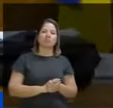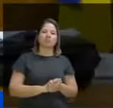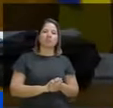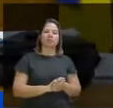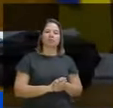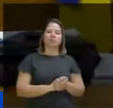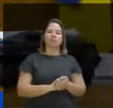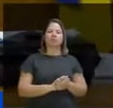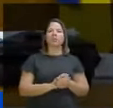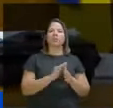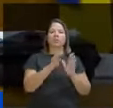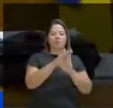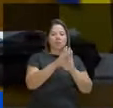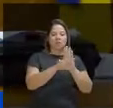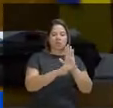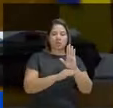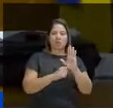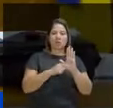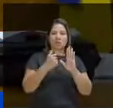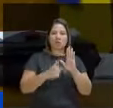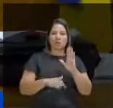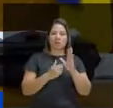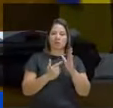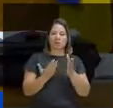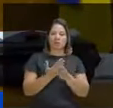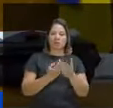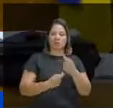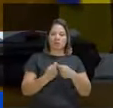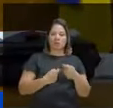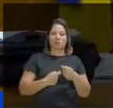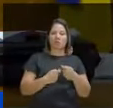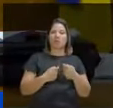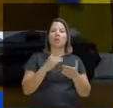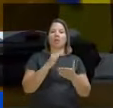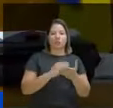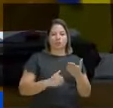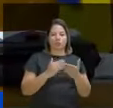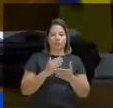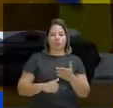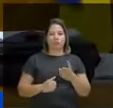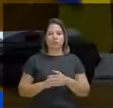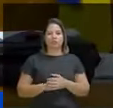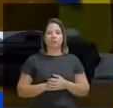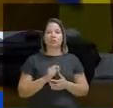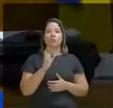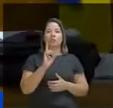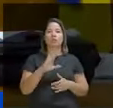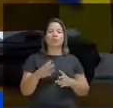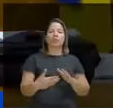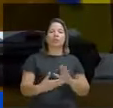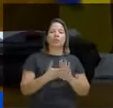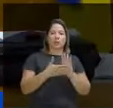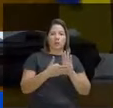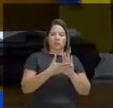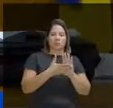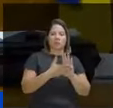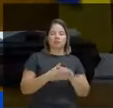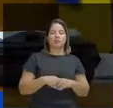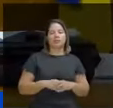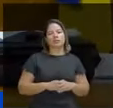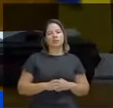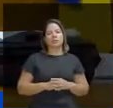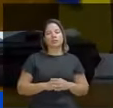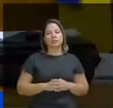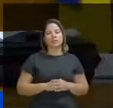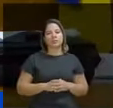demais processos administrativos eu retiro de pauta, eu trago em mesa apenas as proposições. Permanece o foco